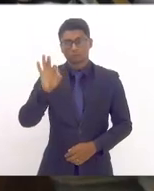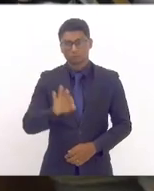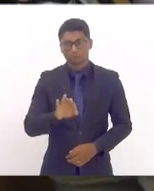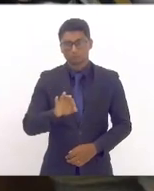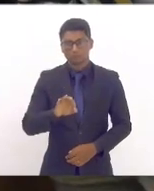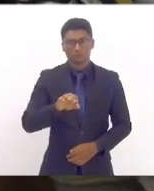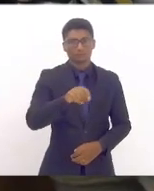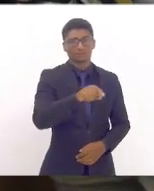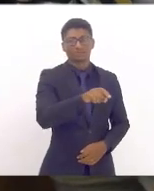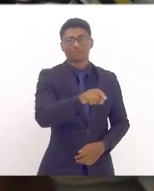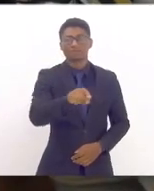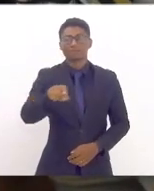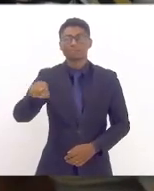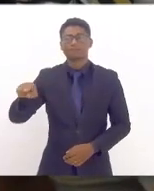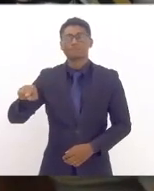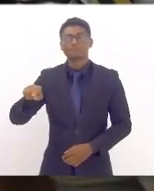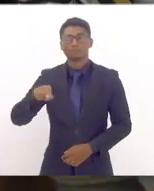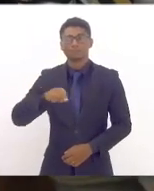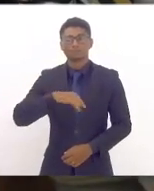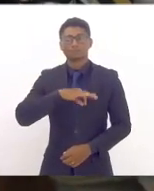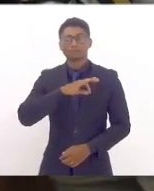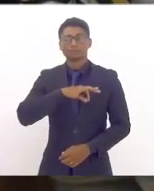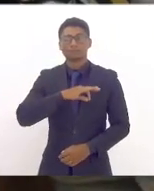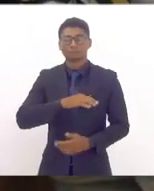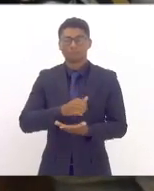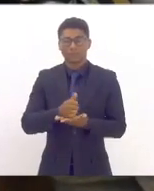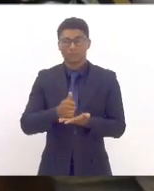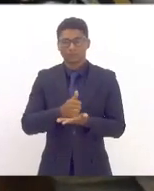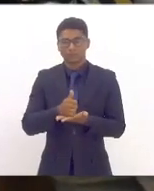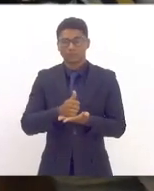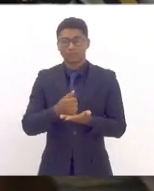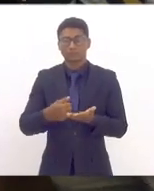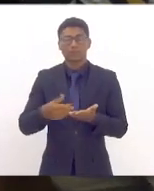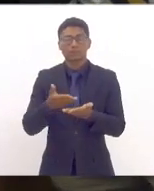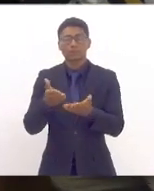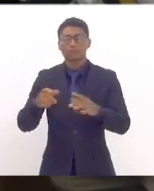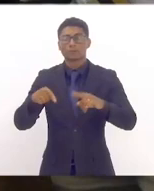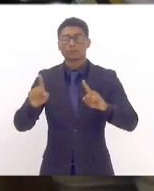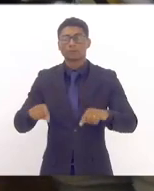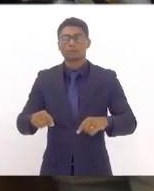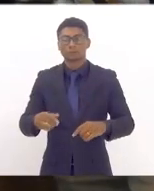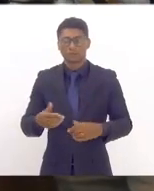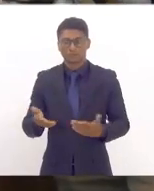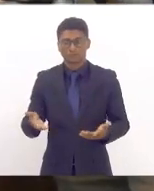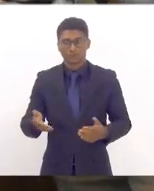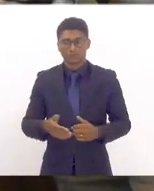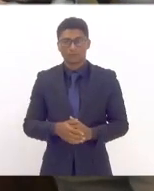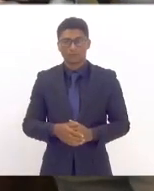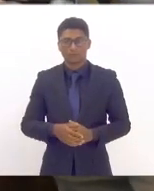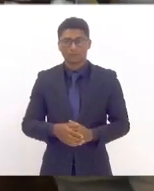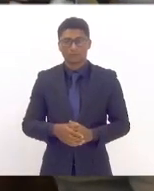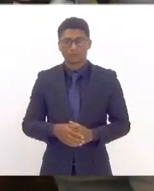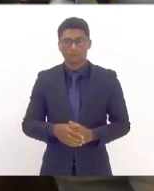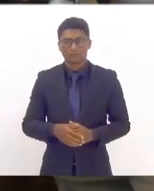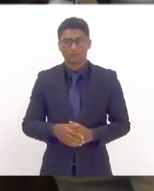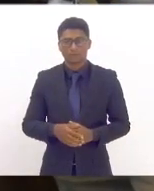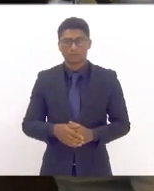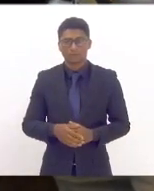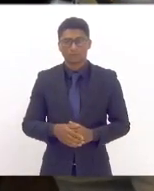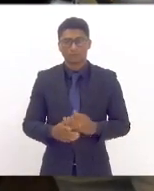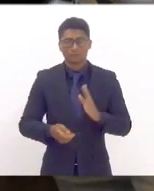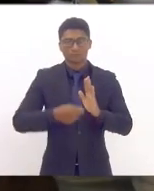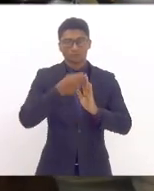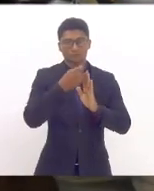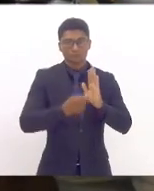aos vencimentos básicos dos Servidores ativos e nativos e pensionista o texto